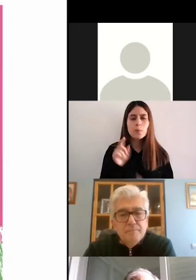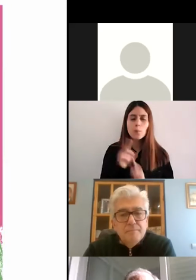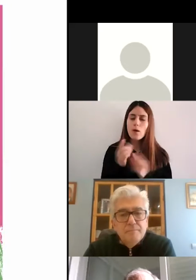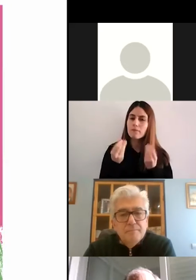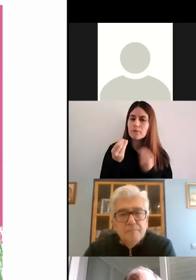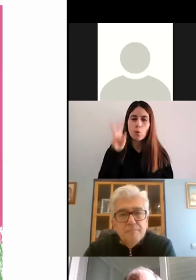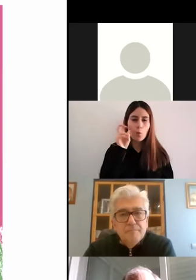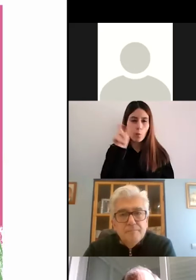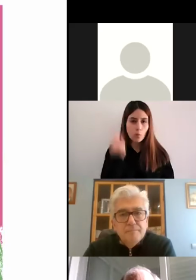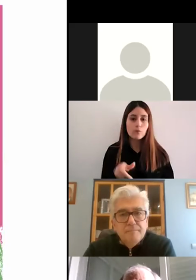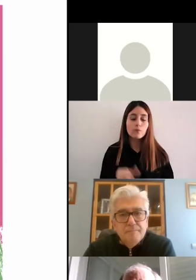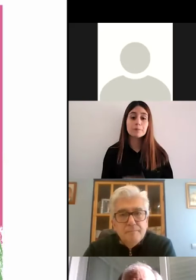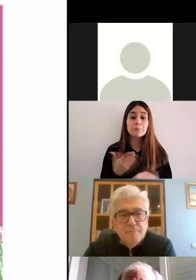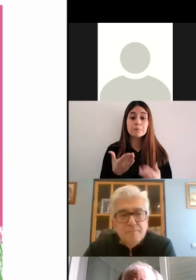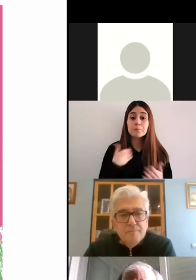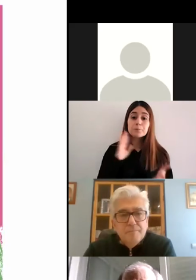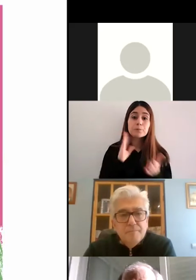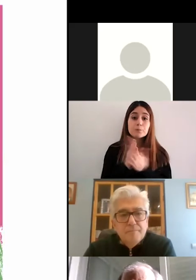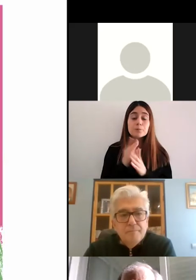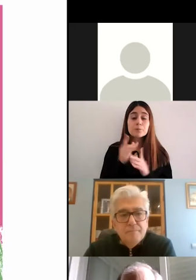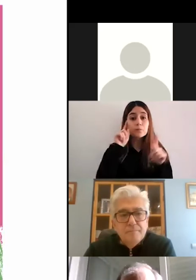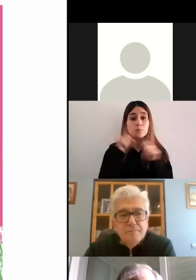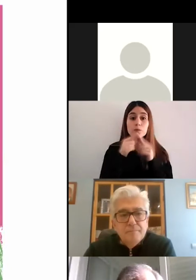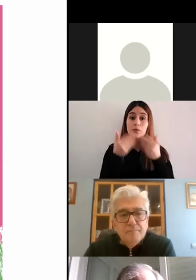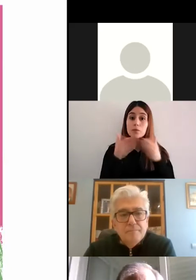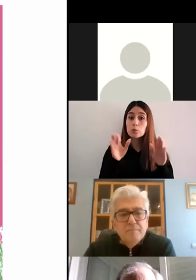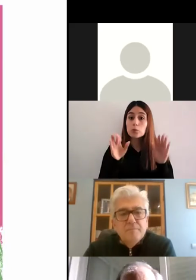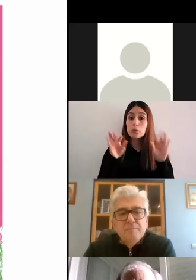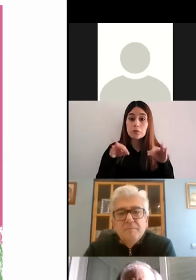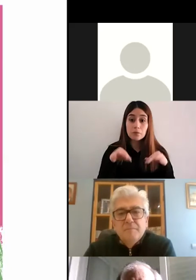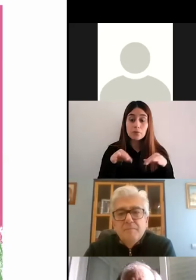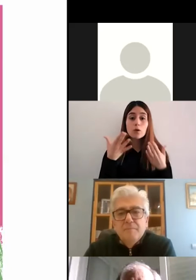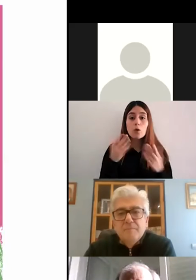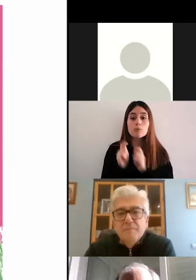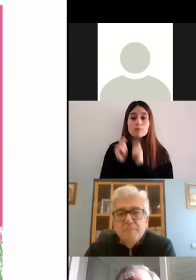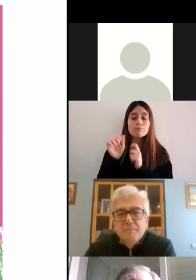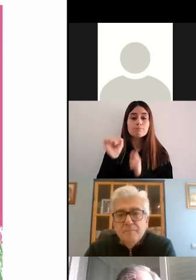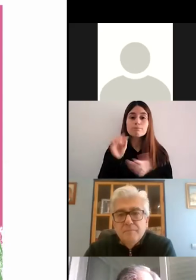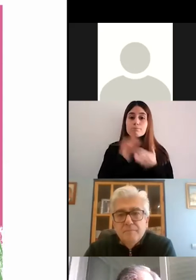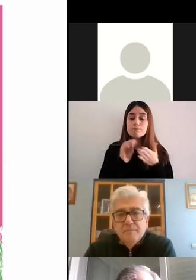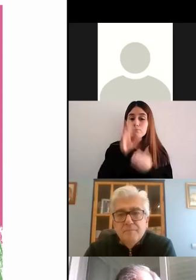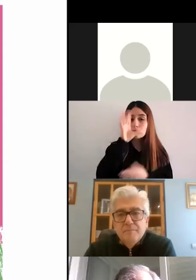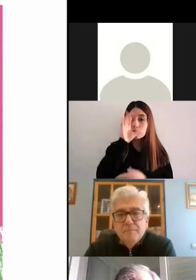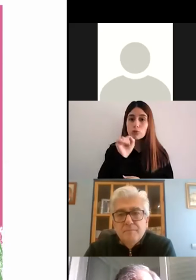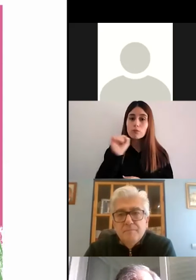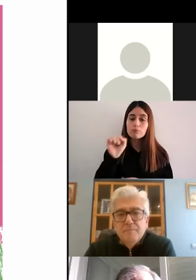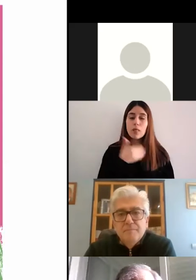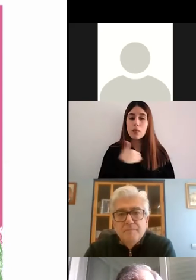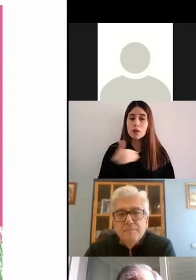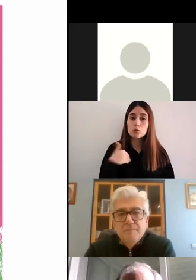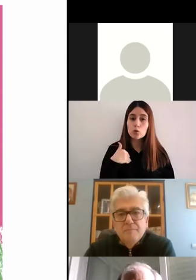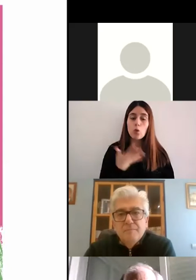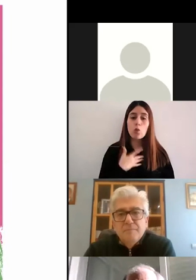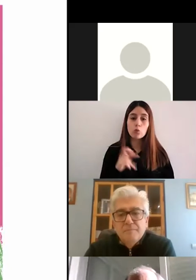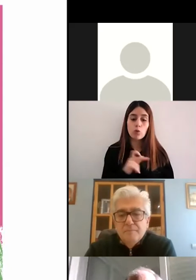Eu iria então, para finalizar, para encerrar esta sessão, dar a palavra ao Sr. Secretário de Estado Adjunto e da Saúde, o Sr. Dr.